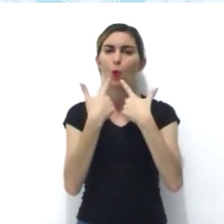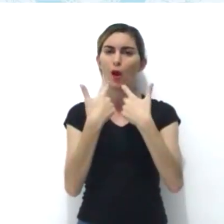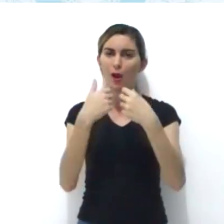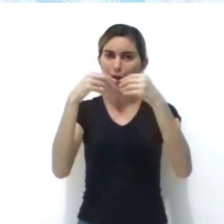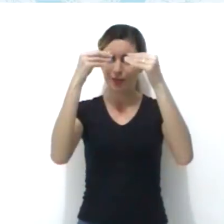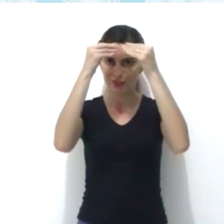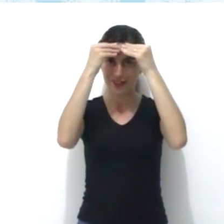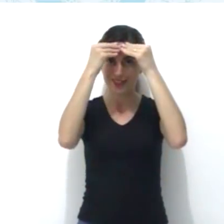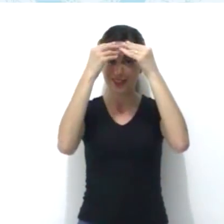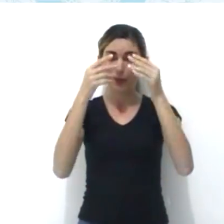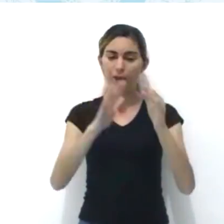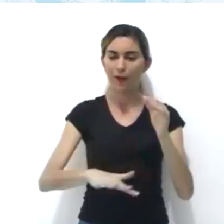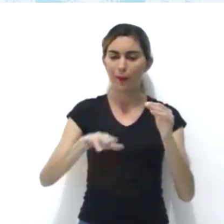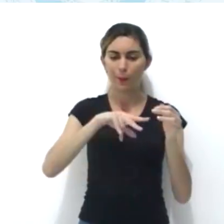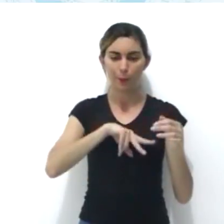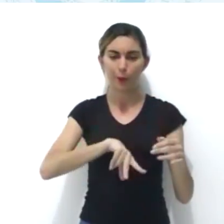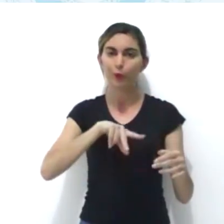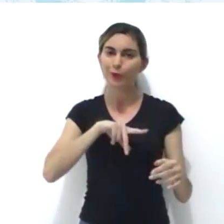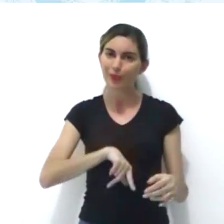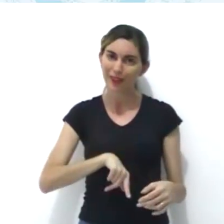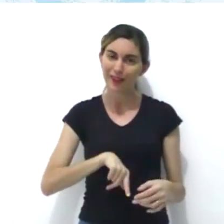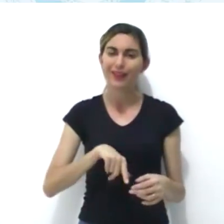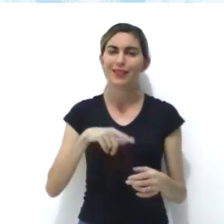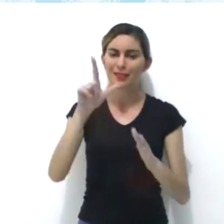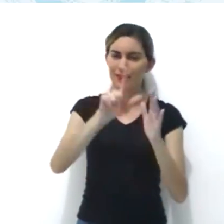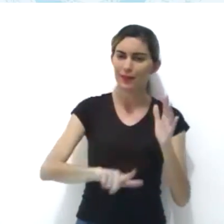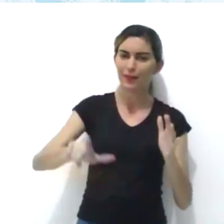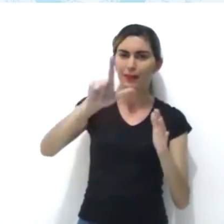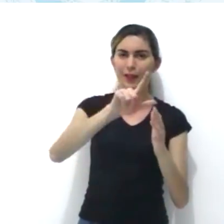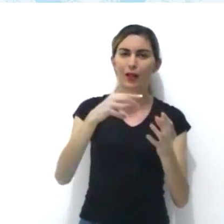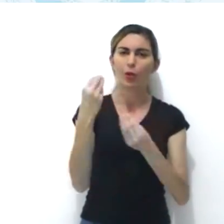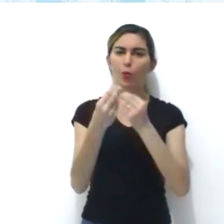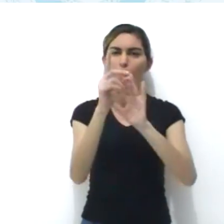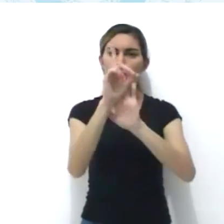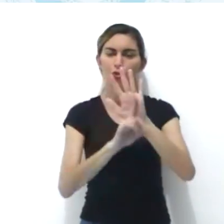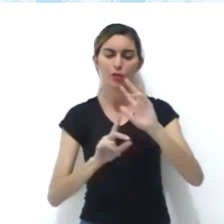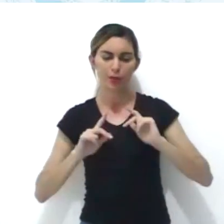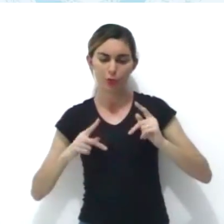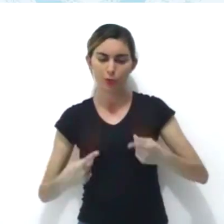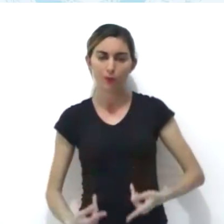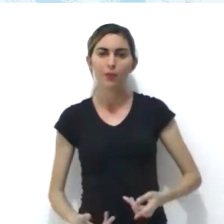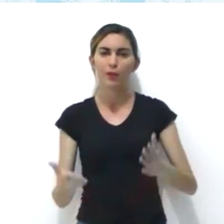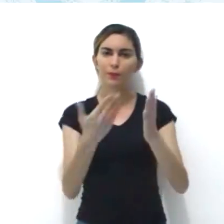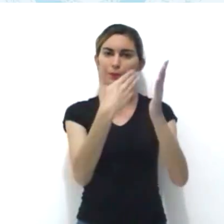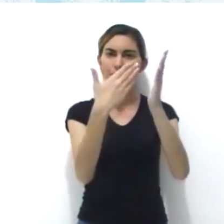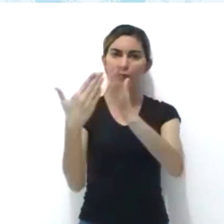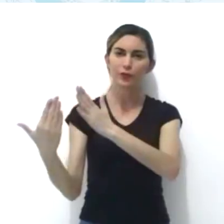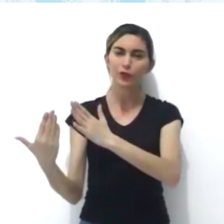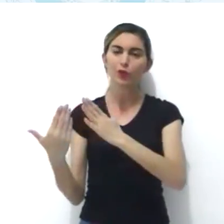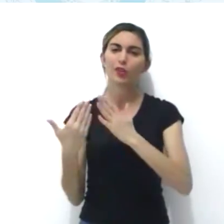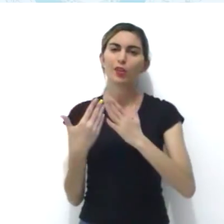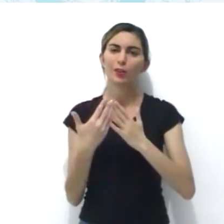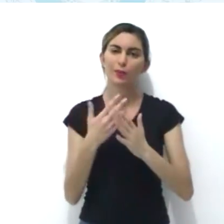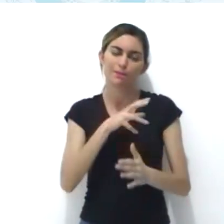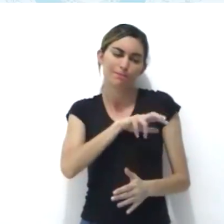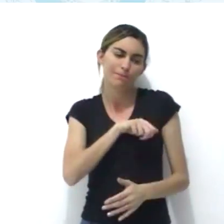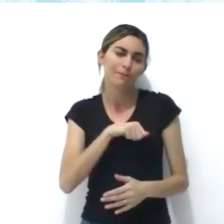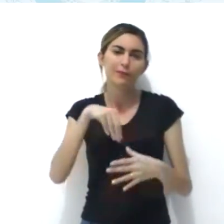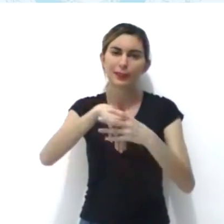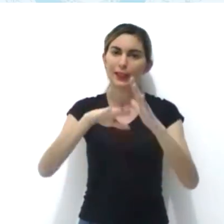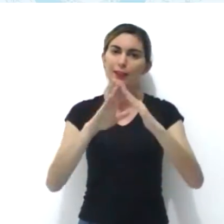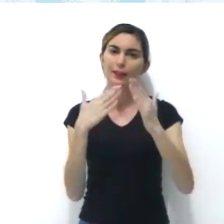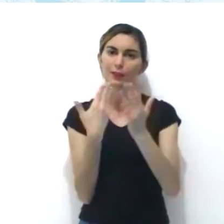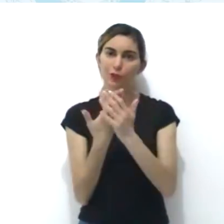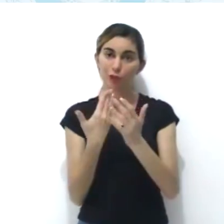na área de português, que é o doutora Maricotinha Mirim, né? A literatura como direito humano, tem na biblioteca como coração da